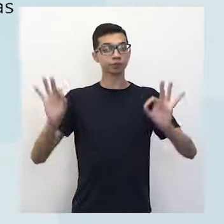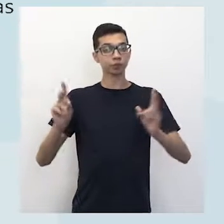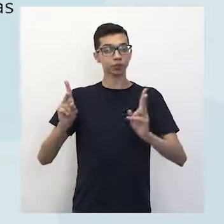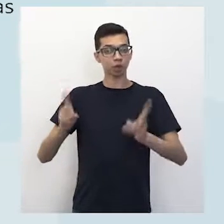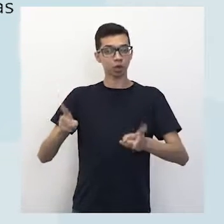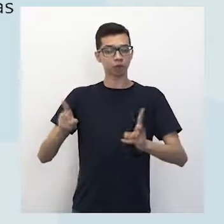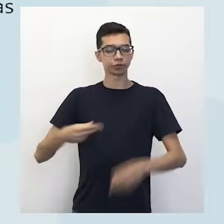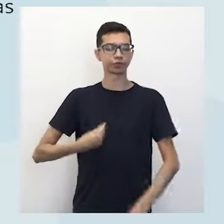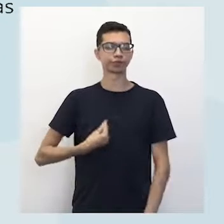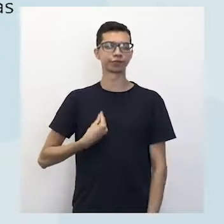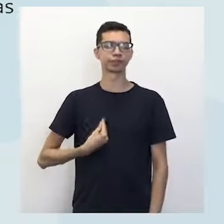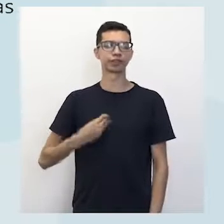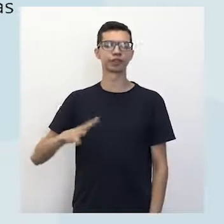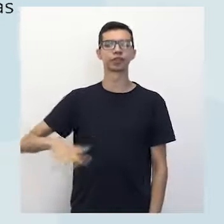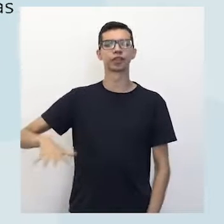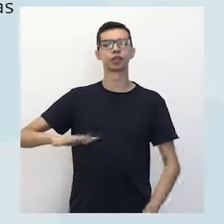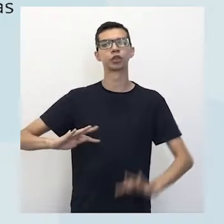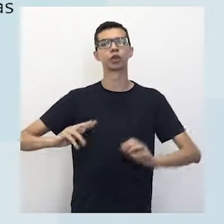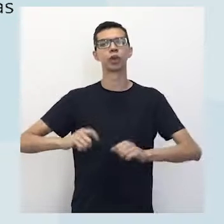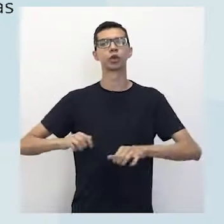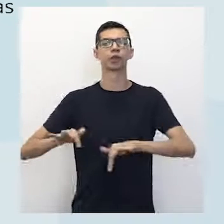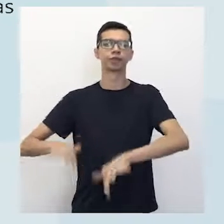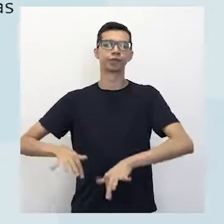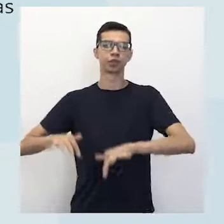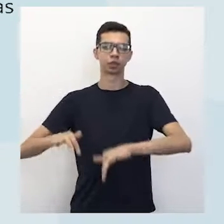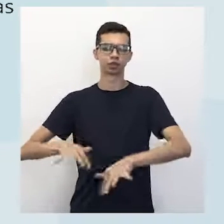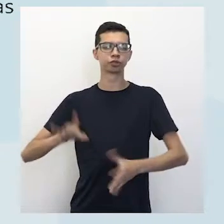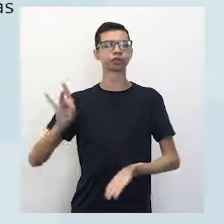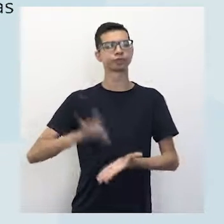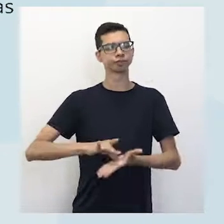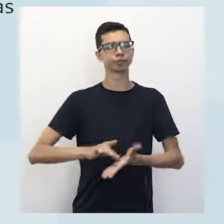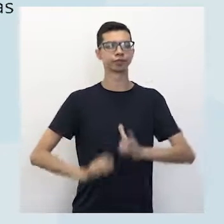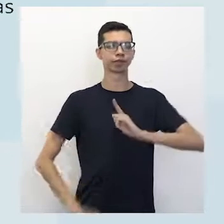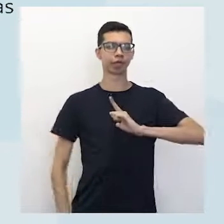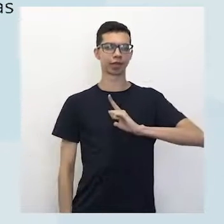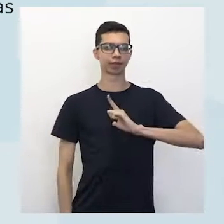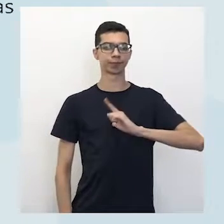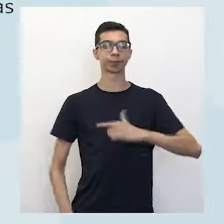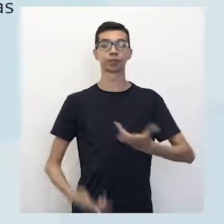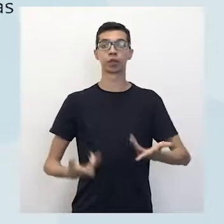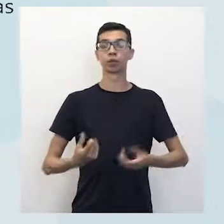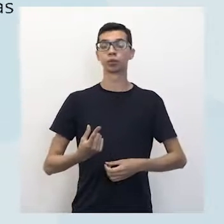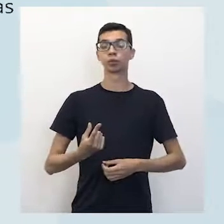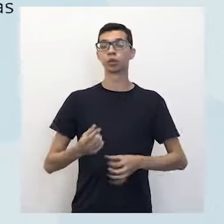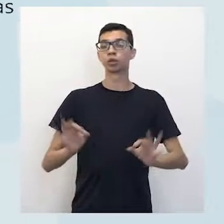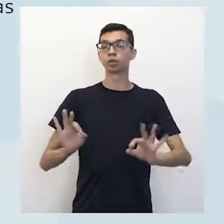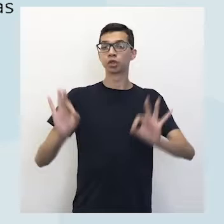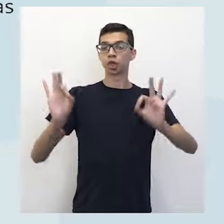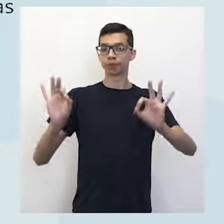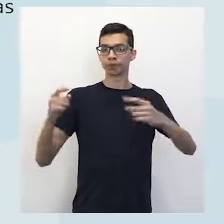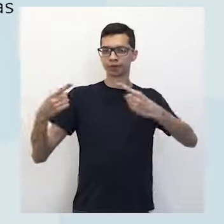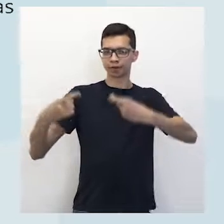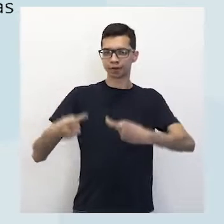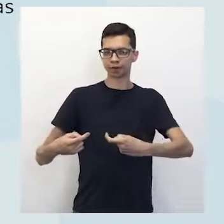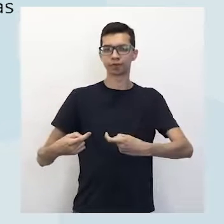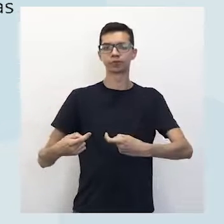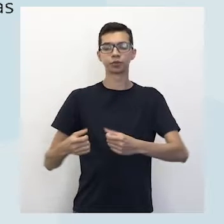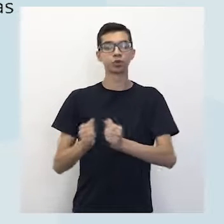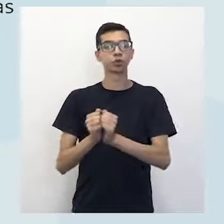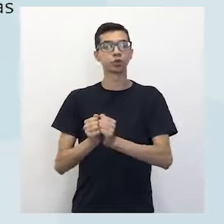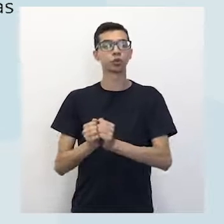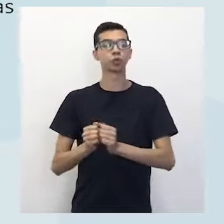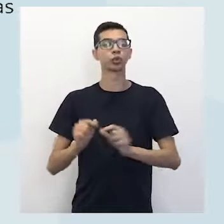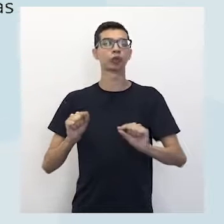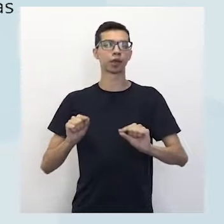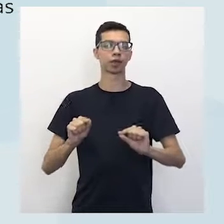Já está todo mundo com seu feudinho garantido, né? Essa nobreza guerreira já tem ali as suas relações com os senhores